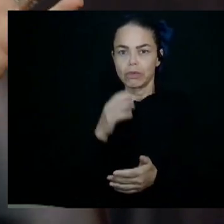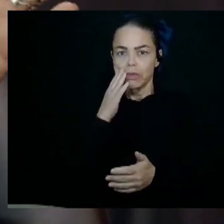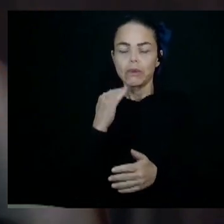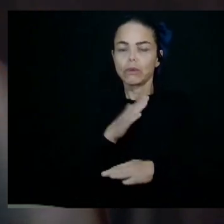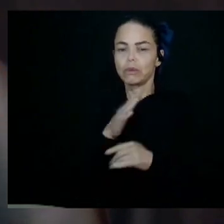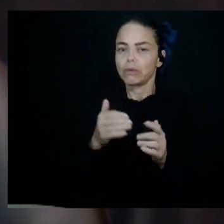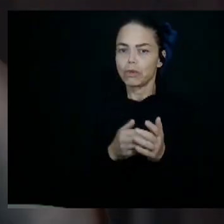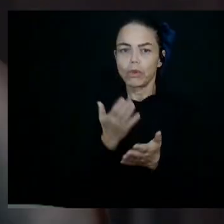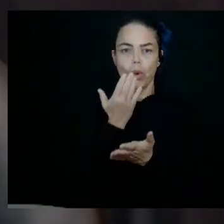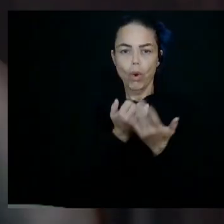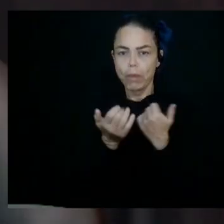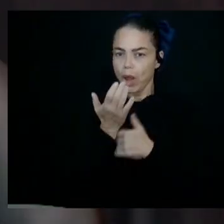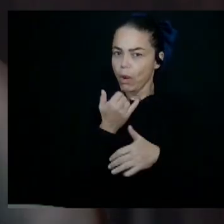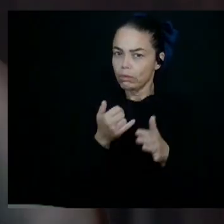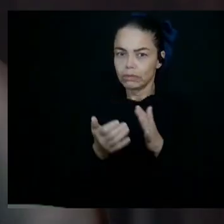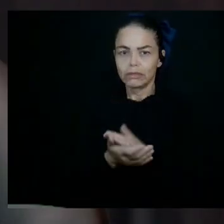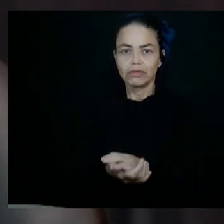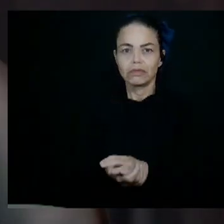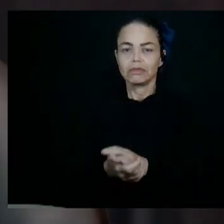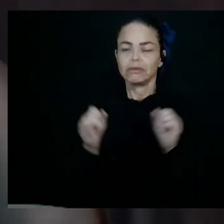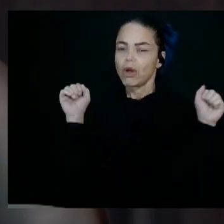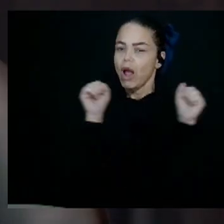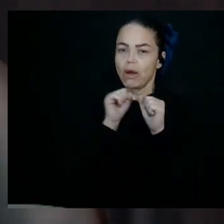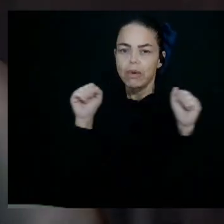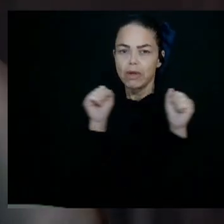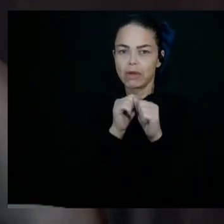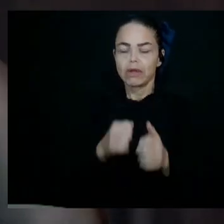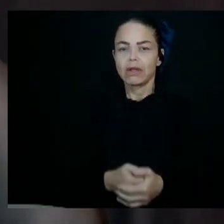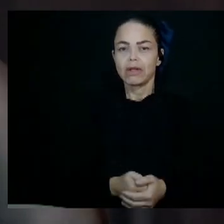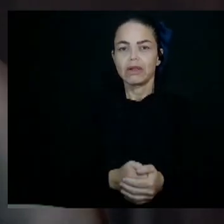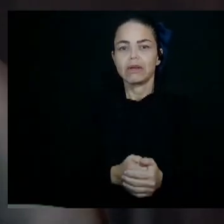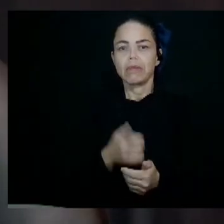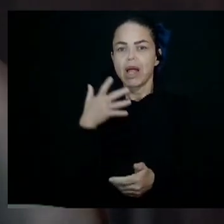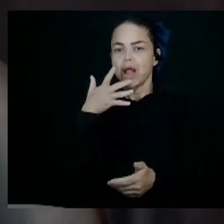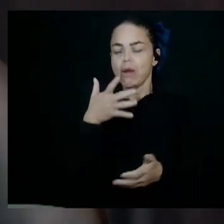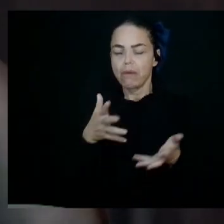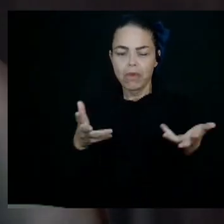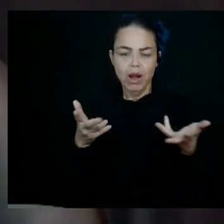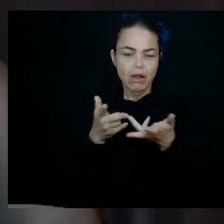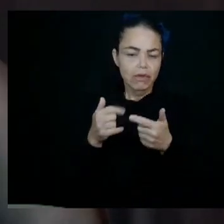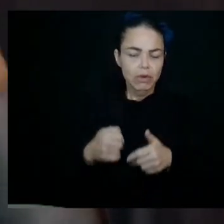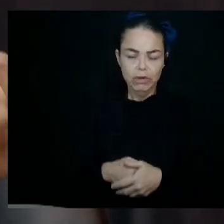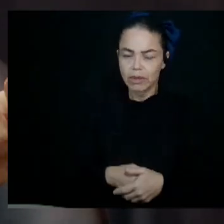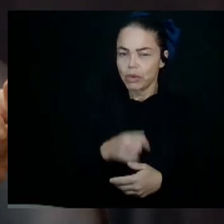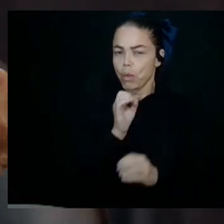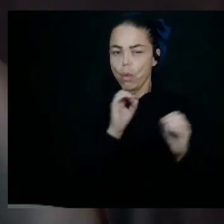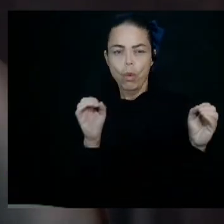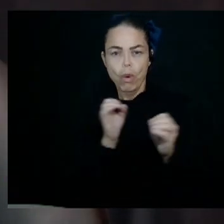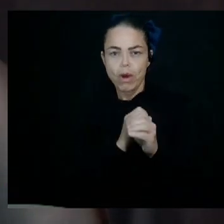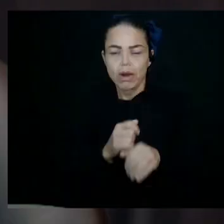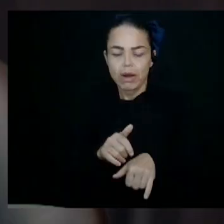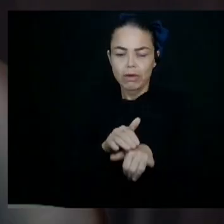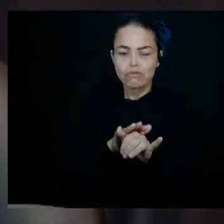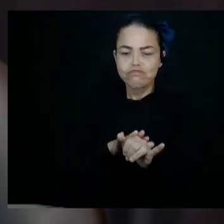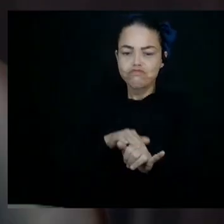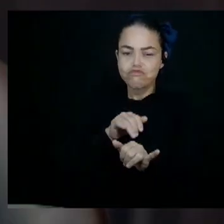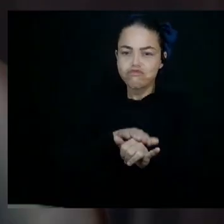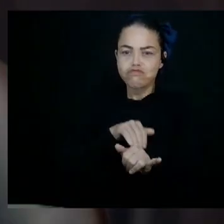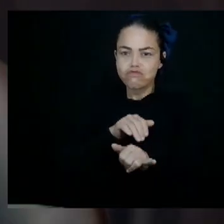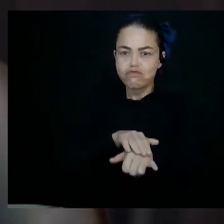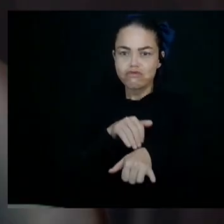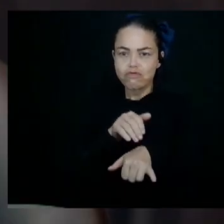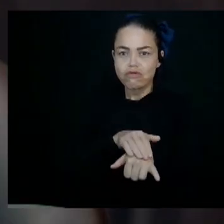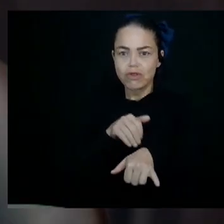Todo mundo comeu e todo mundo comentava e falava assim, mas é vegano? Mas não tem nada? Mas como é que você fez? Porque Olha você